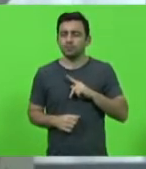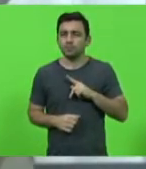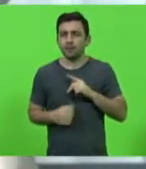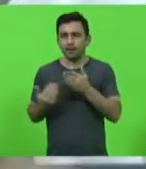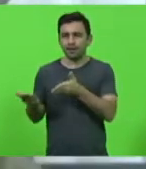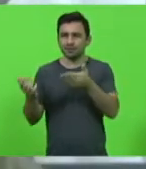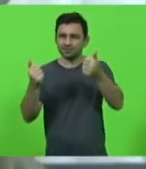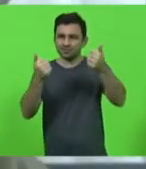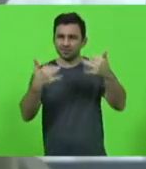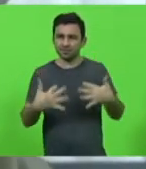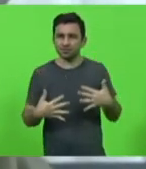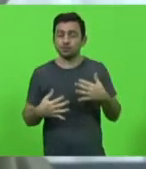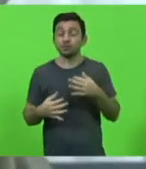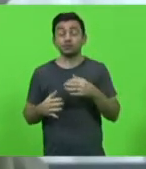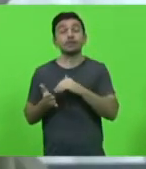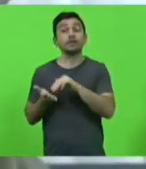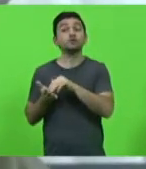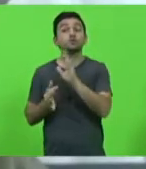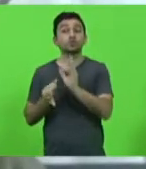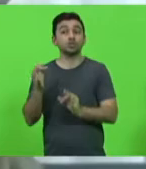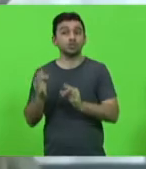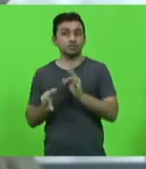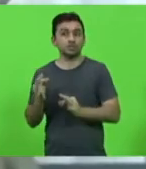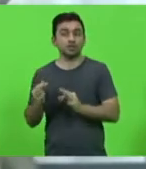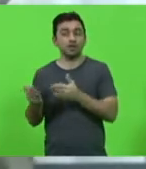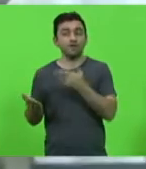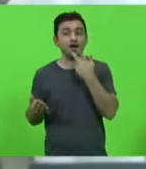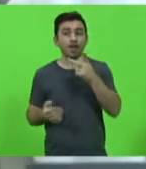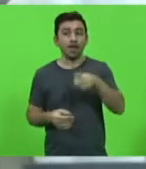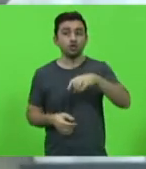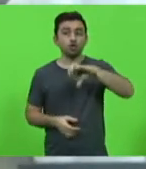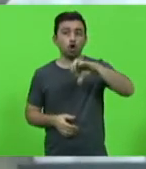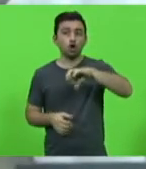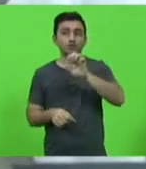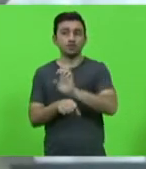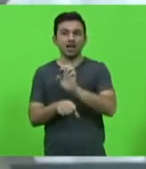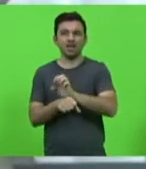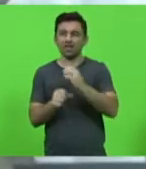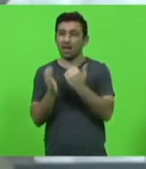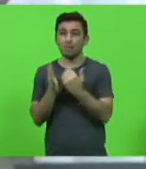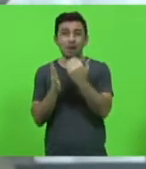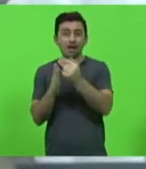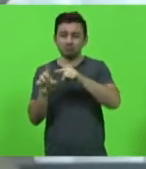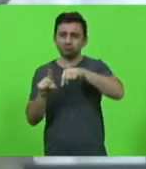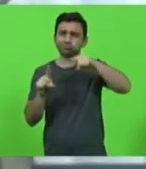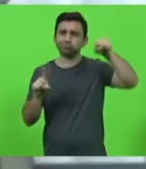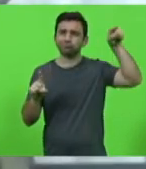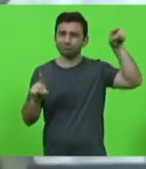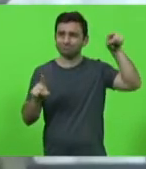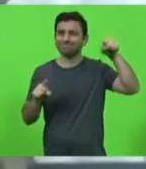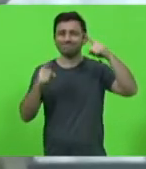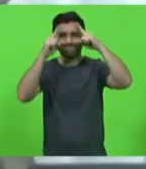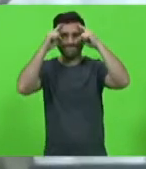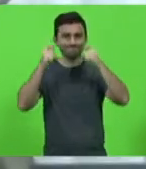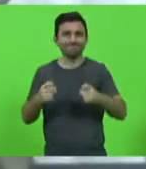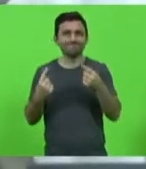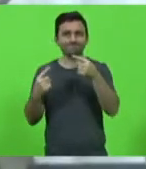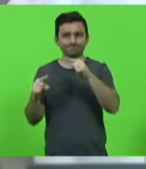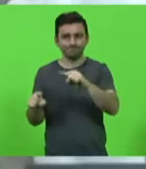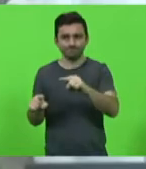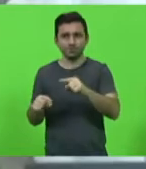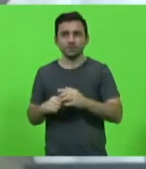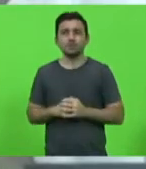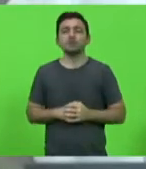Secretaria de Justiça, perdão, nós somos o nono estado com maior indicadores de violência. E também neste período